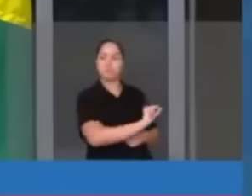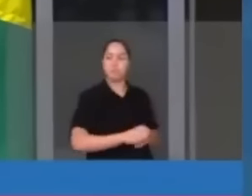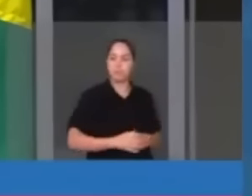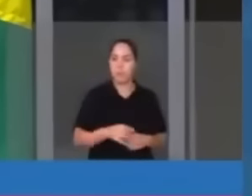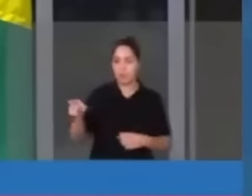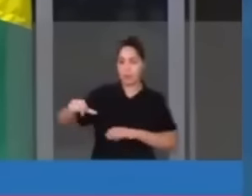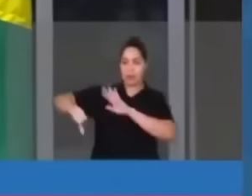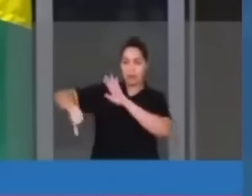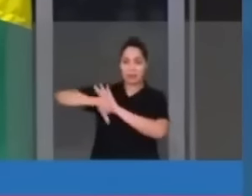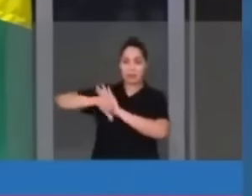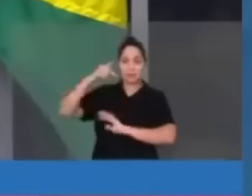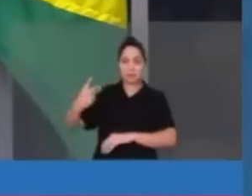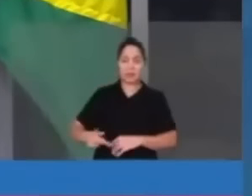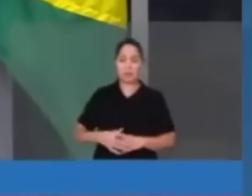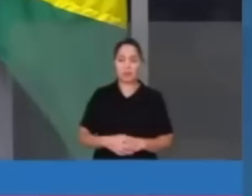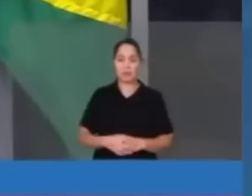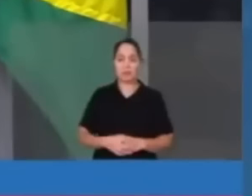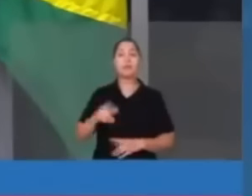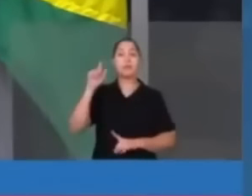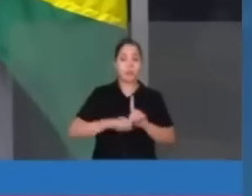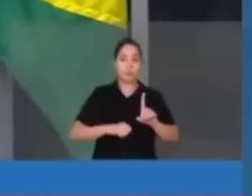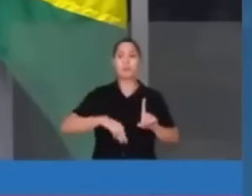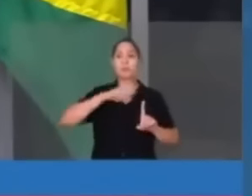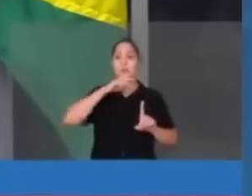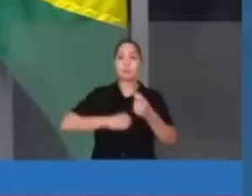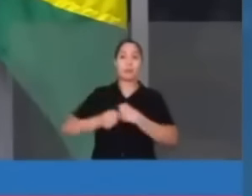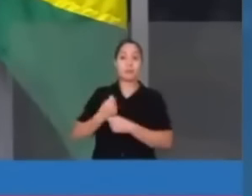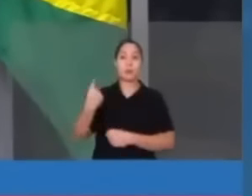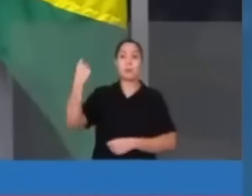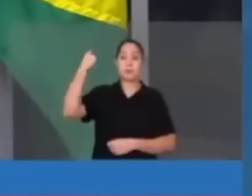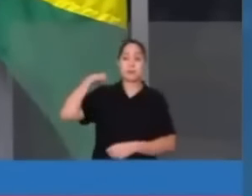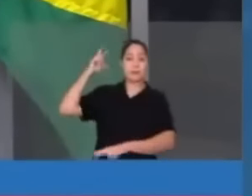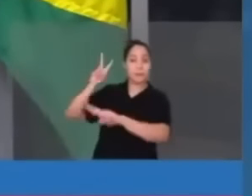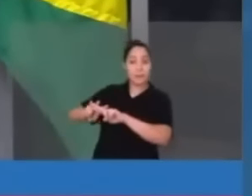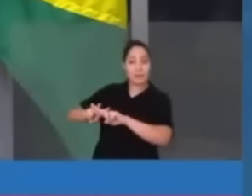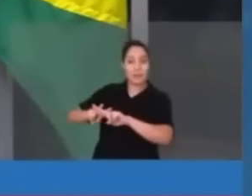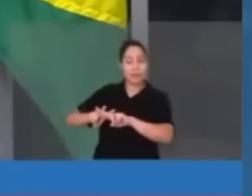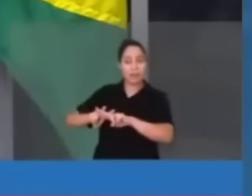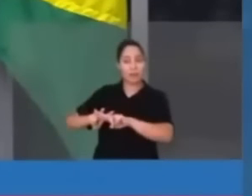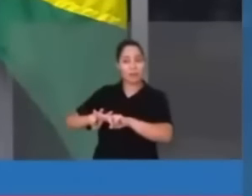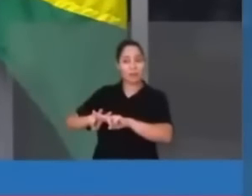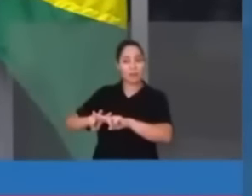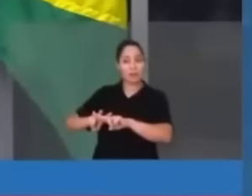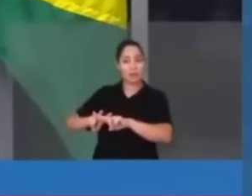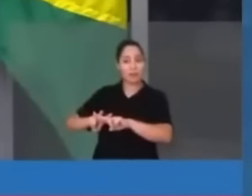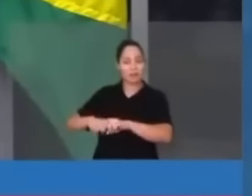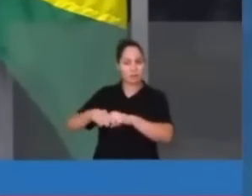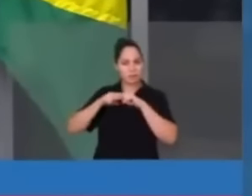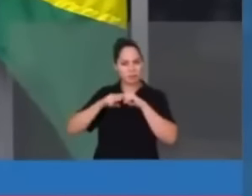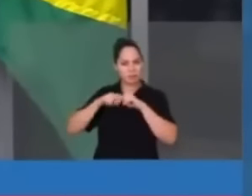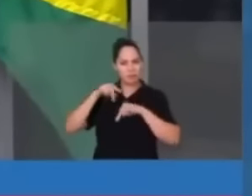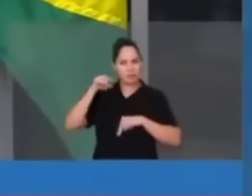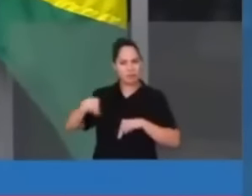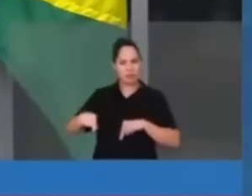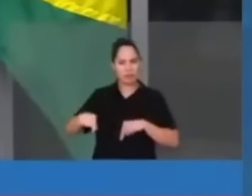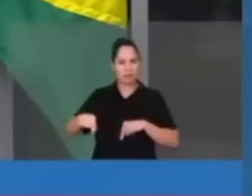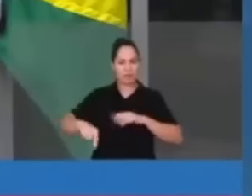crime dela está desde março do ano passado atrás das grades por um crime